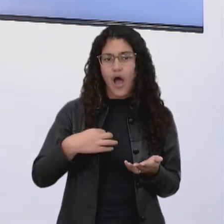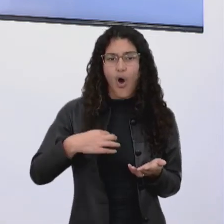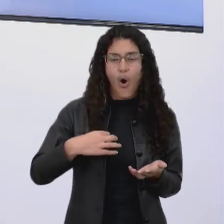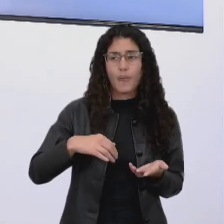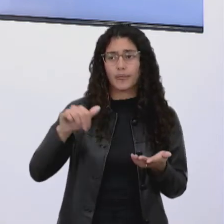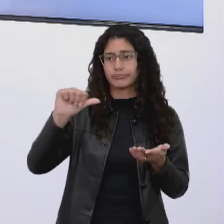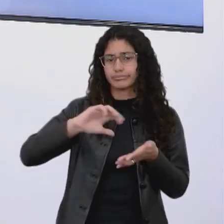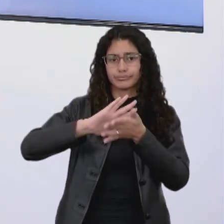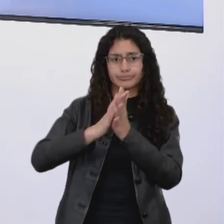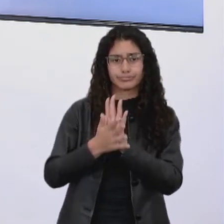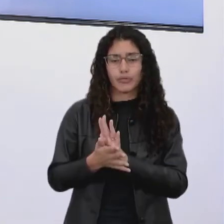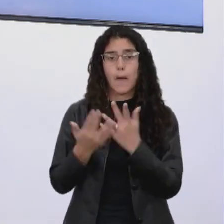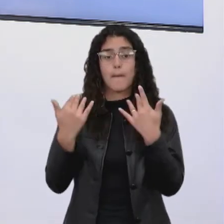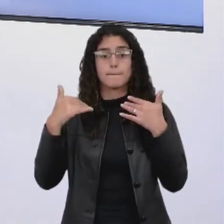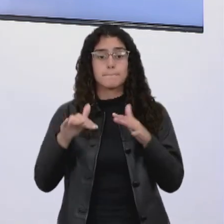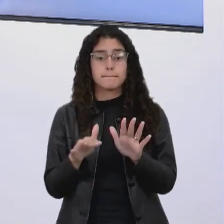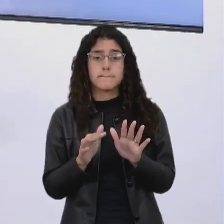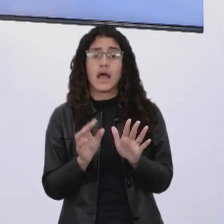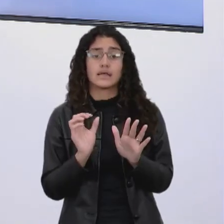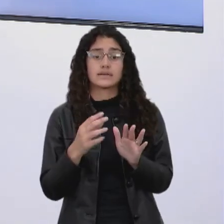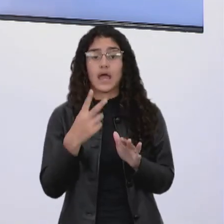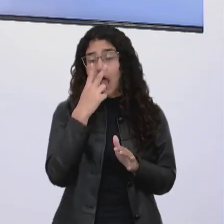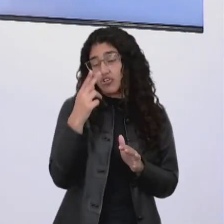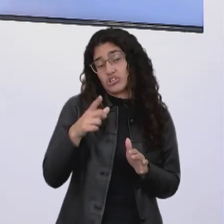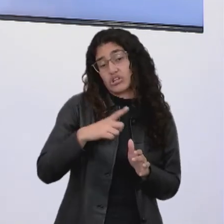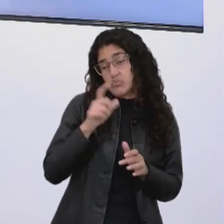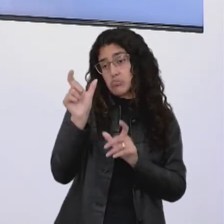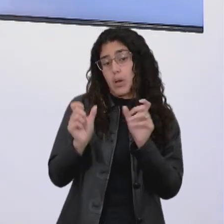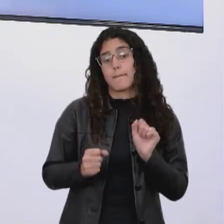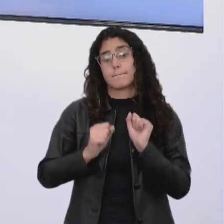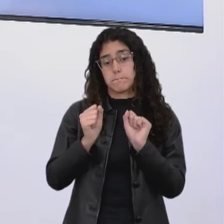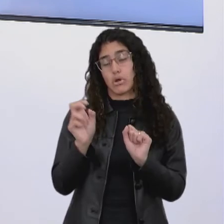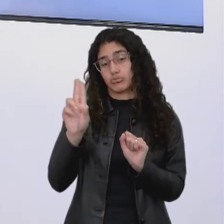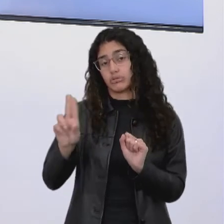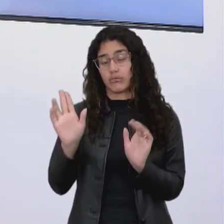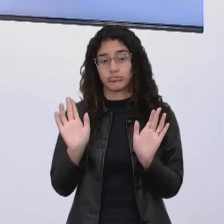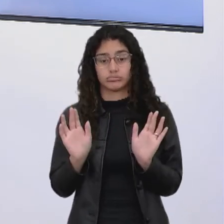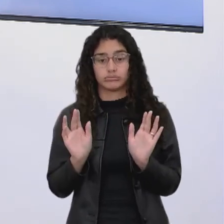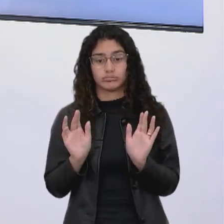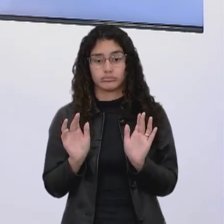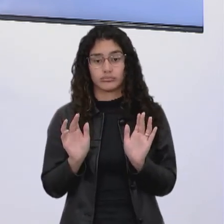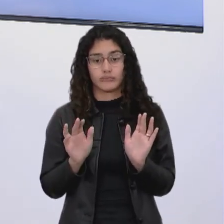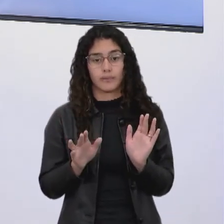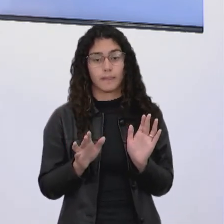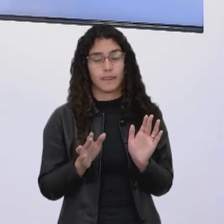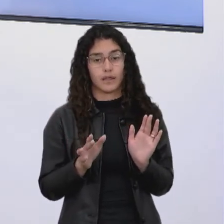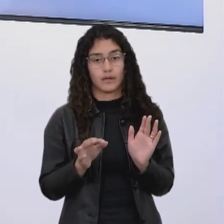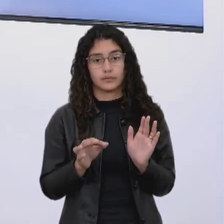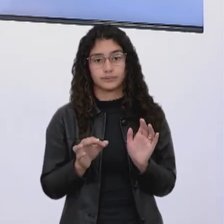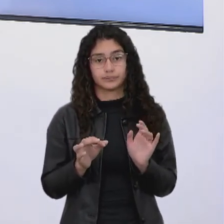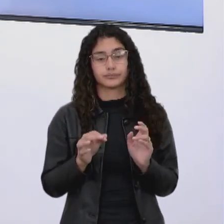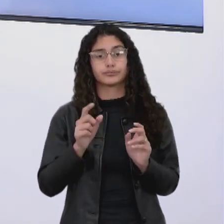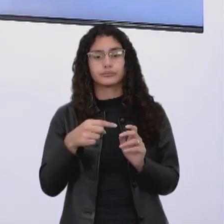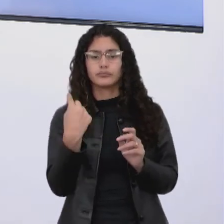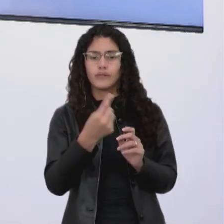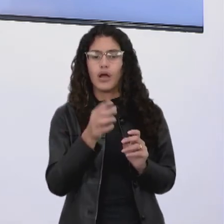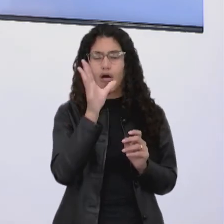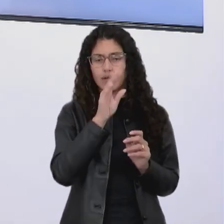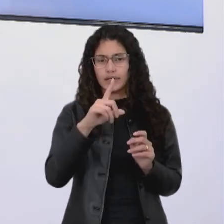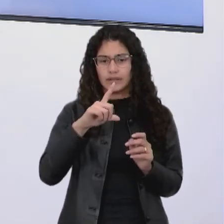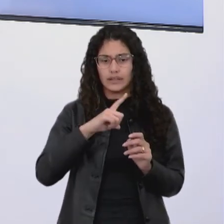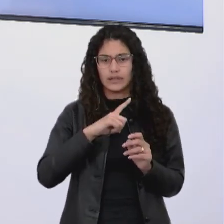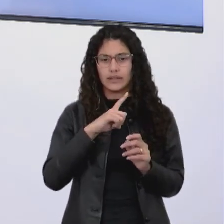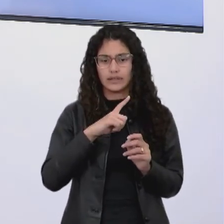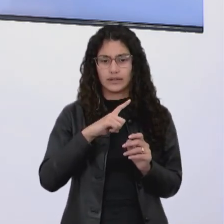tipo, destruída, mas simplesmente ela acha que dá para doação. A questão é, quando a gente está falando sobre